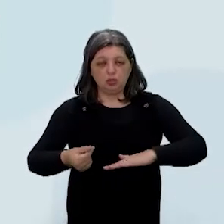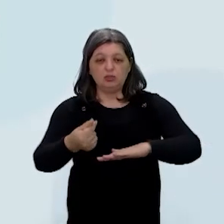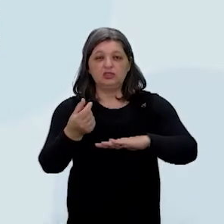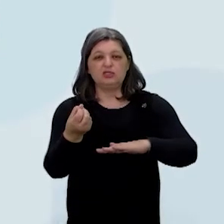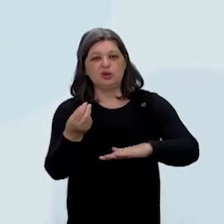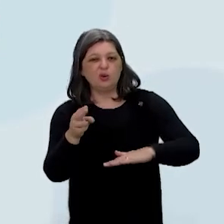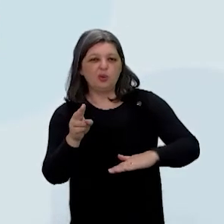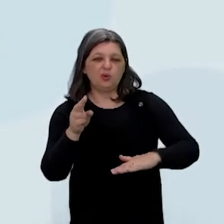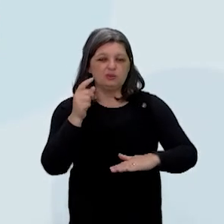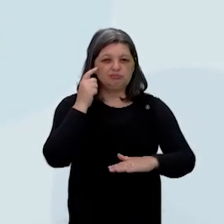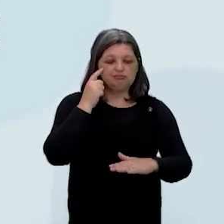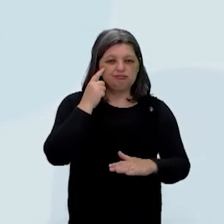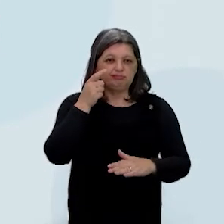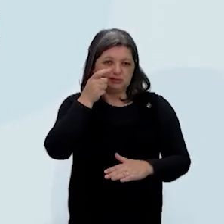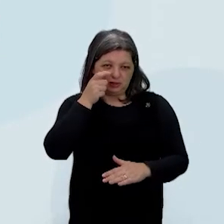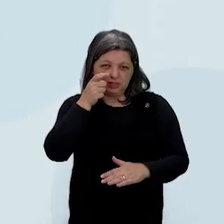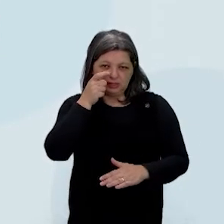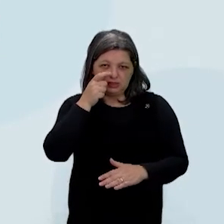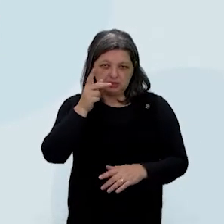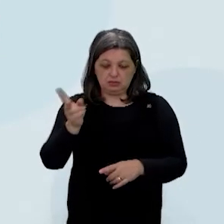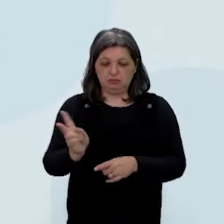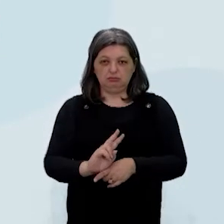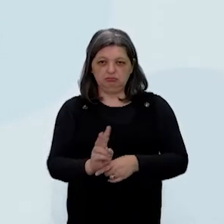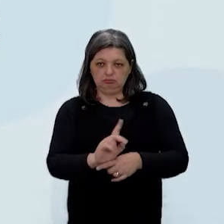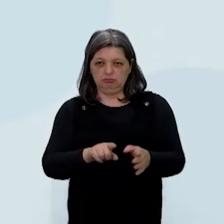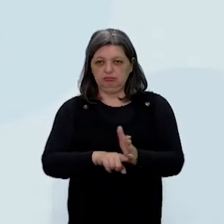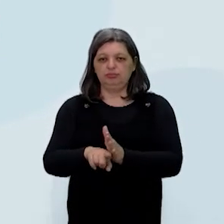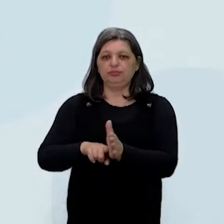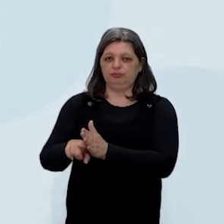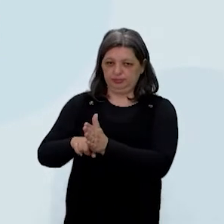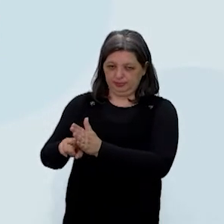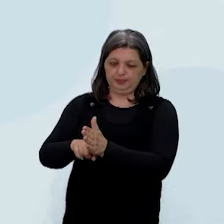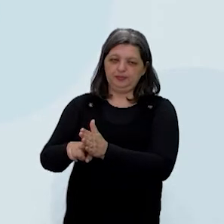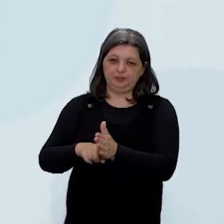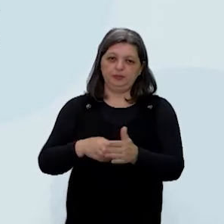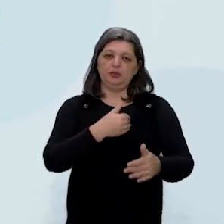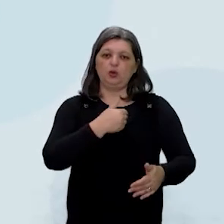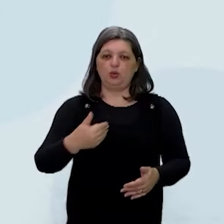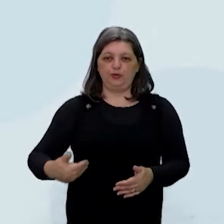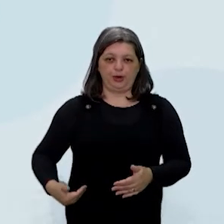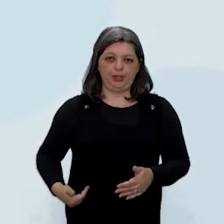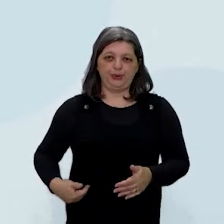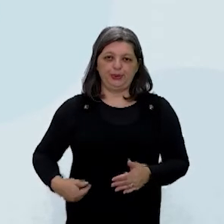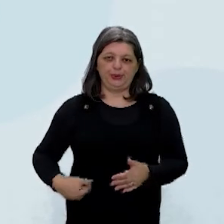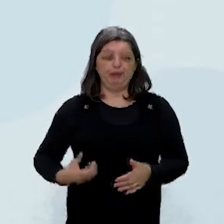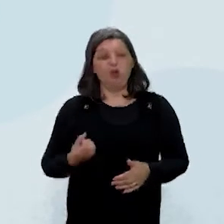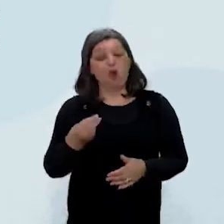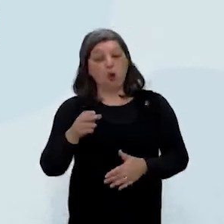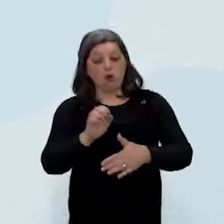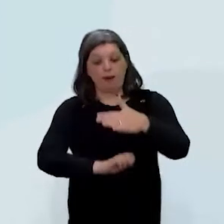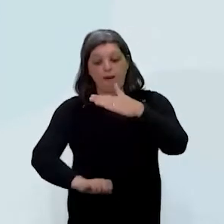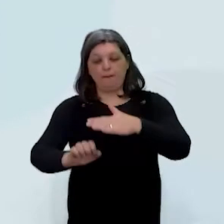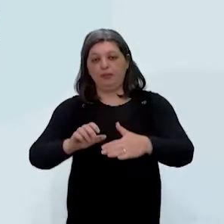objetos de agressivas investigações e de inquéritos abertos pelo governo ou por indústrias privadas. O